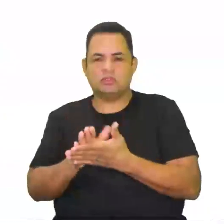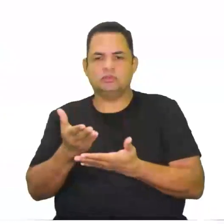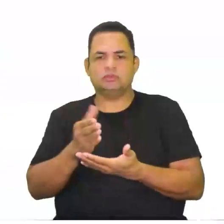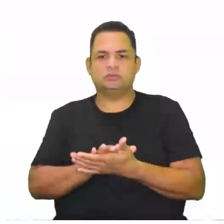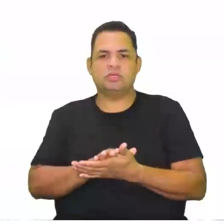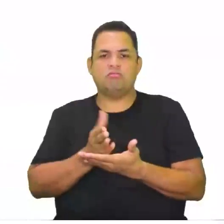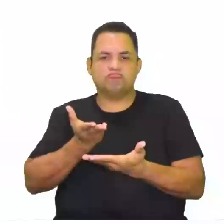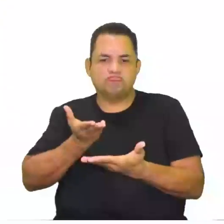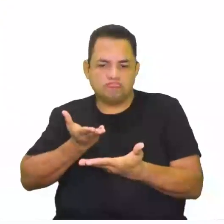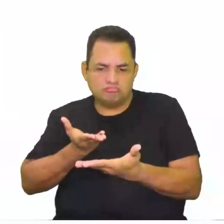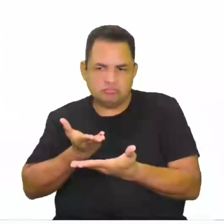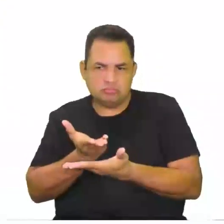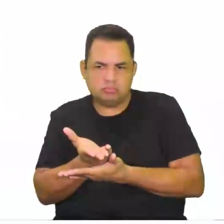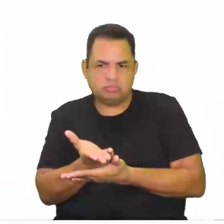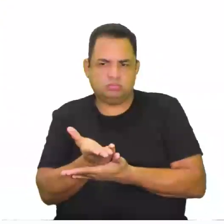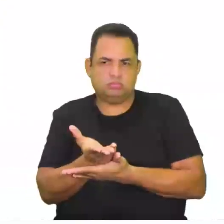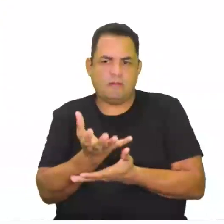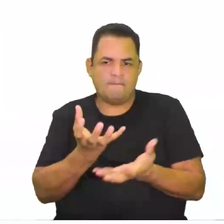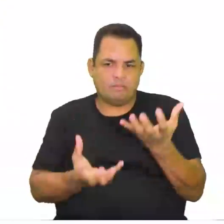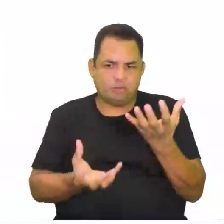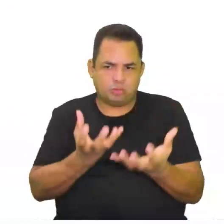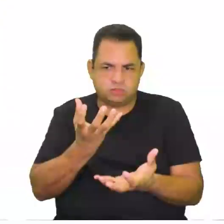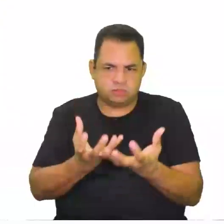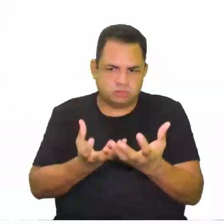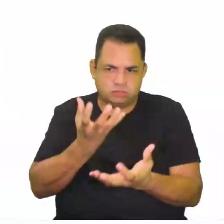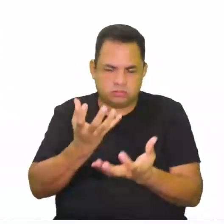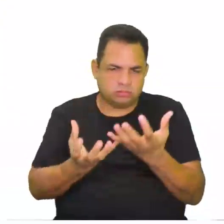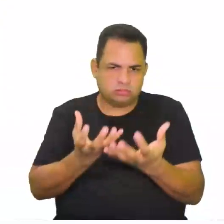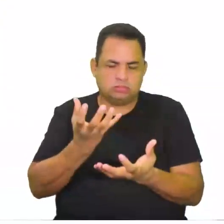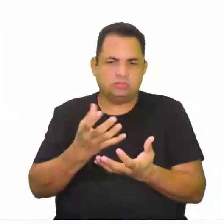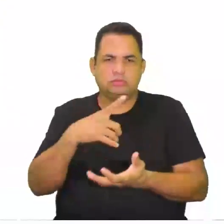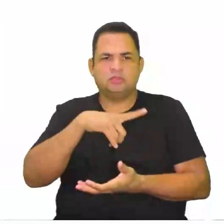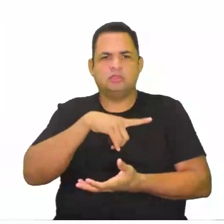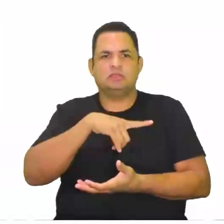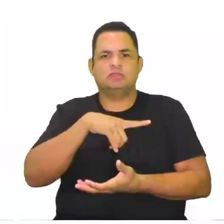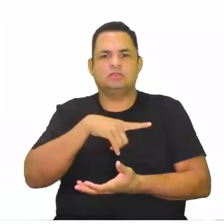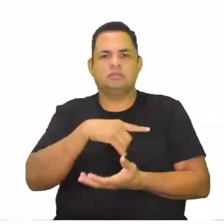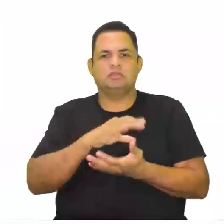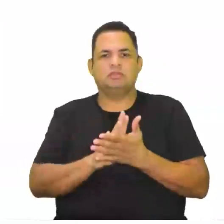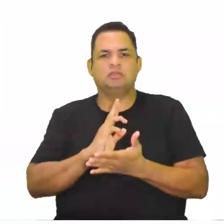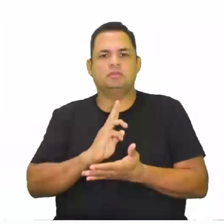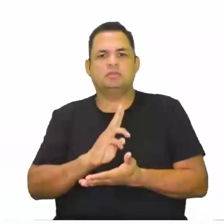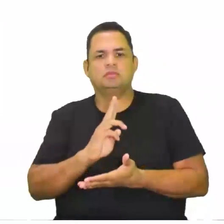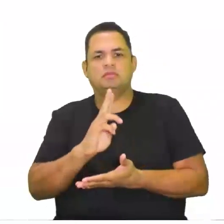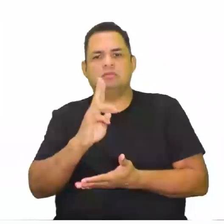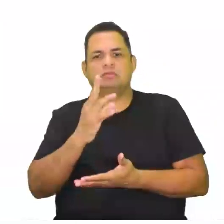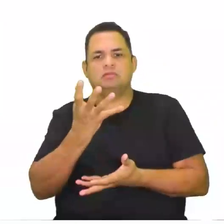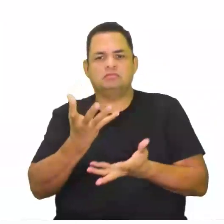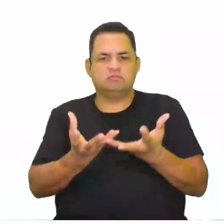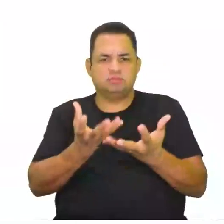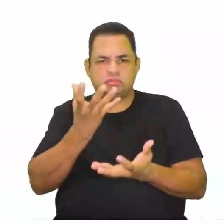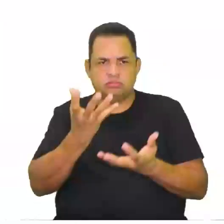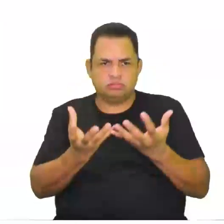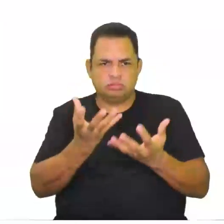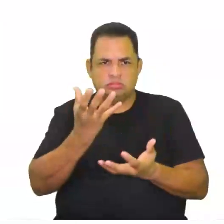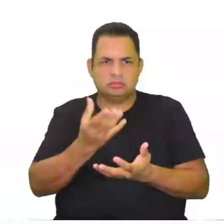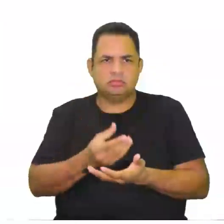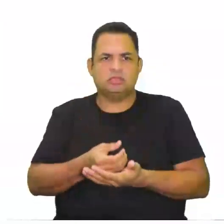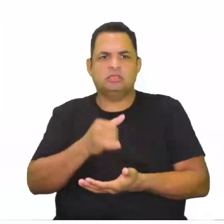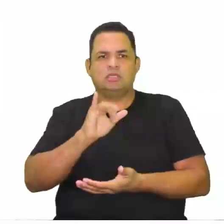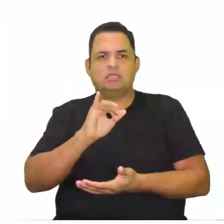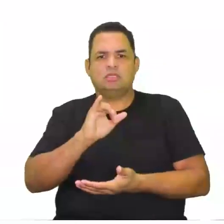Para incineração. Aqui nós temos um processo de queima